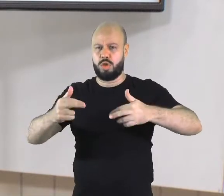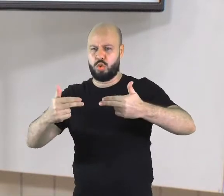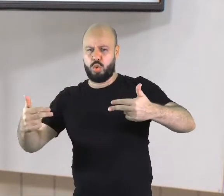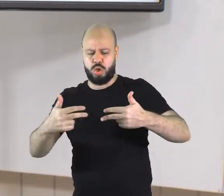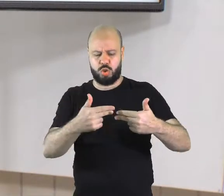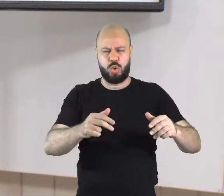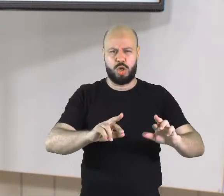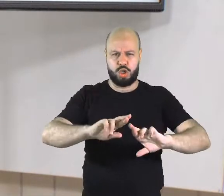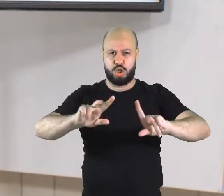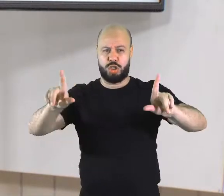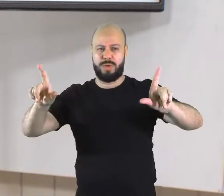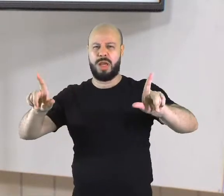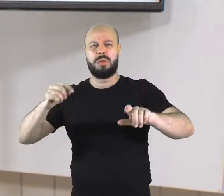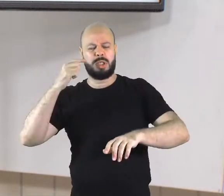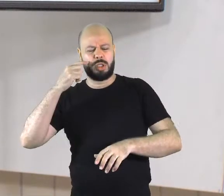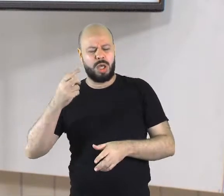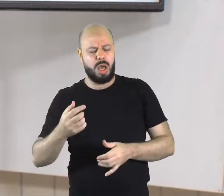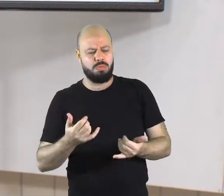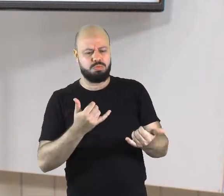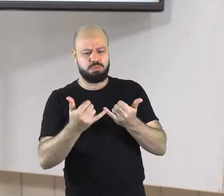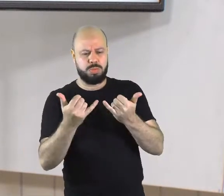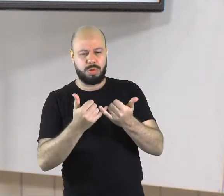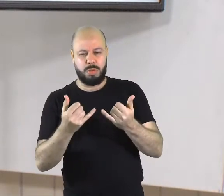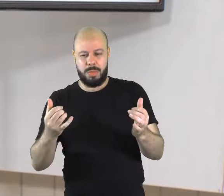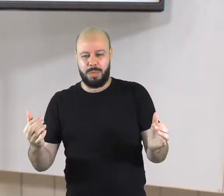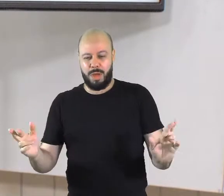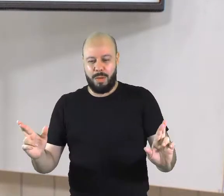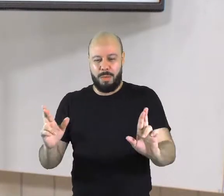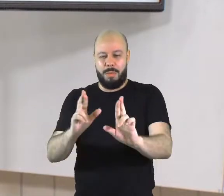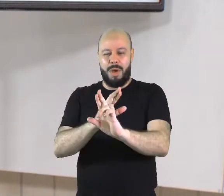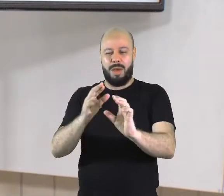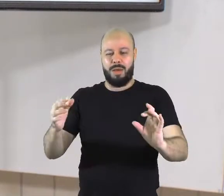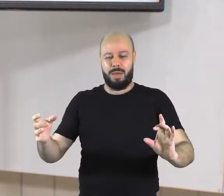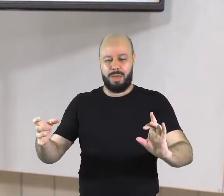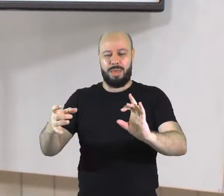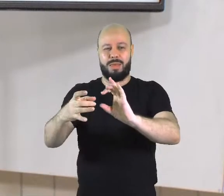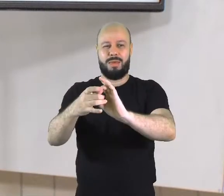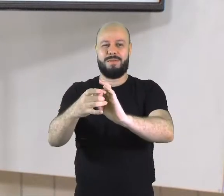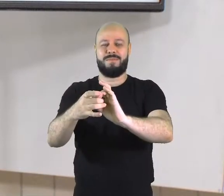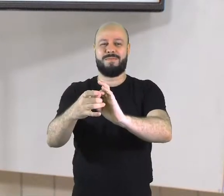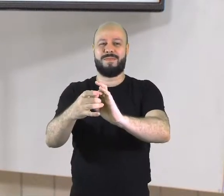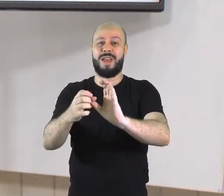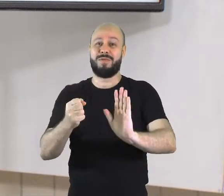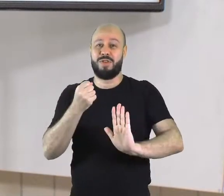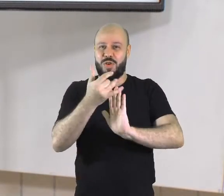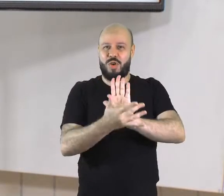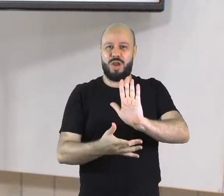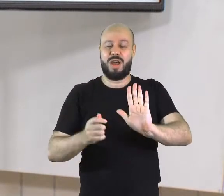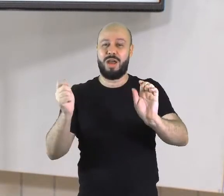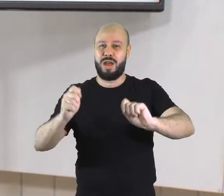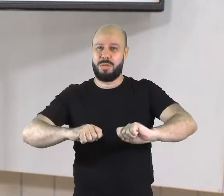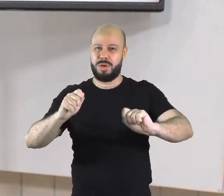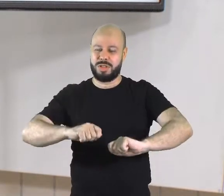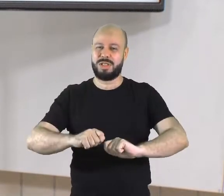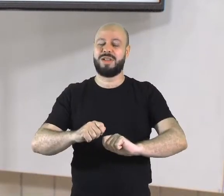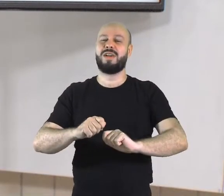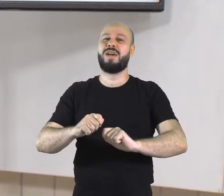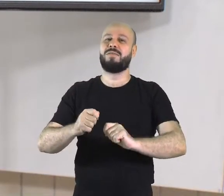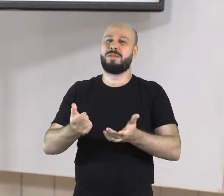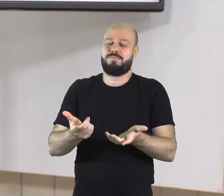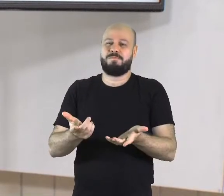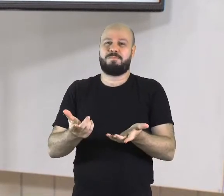algo que aparentemente não tem nada a ver um com o outro, mas essa figura de linguagem, ela aproxima para